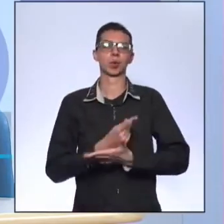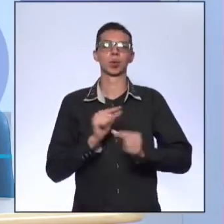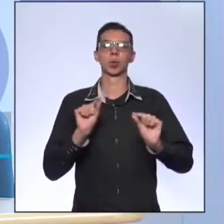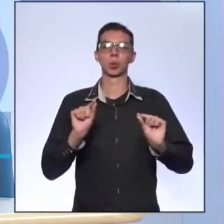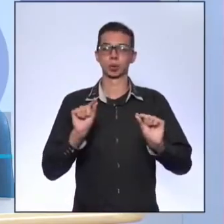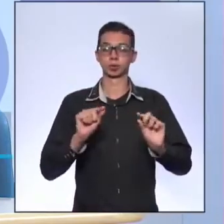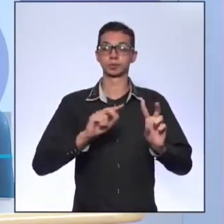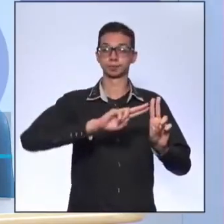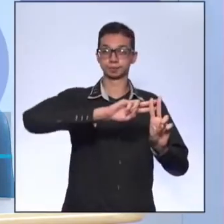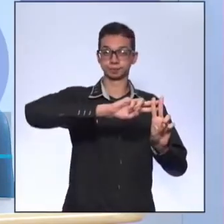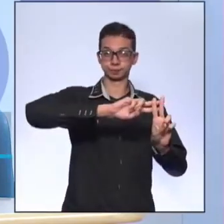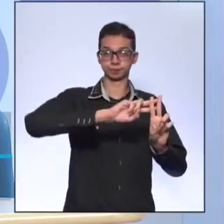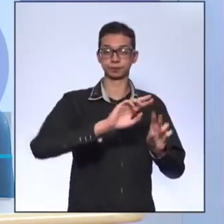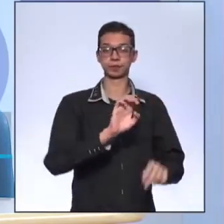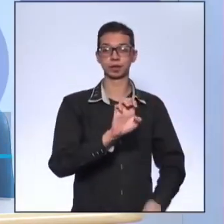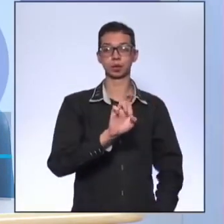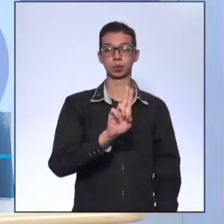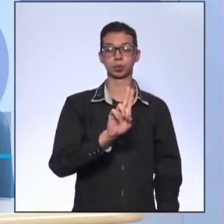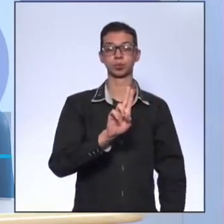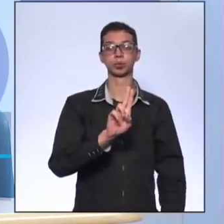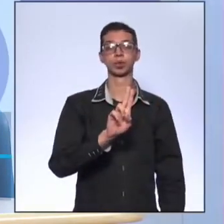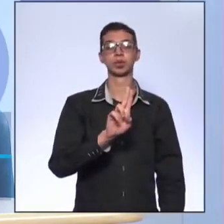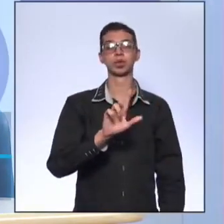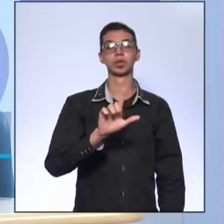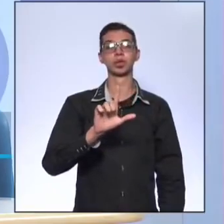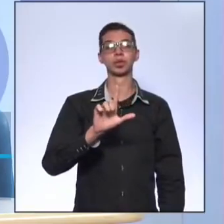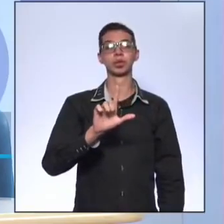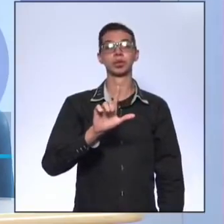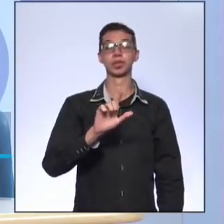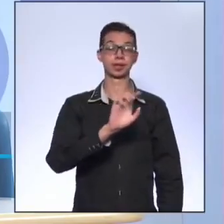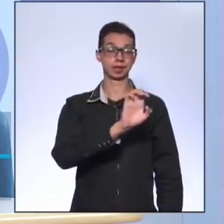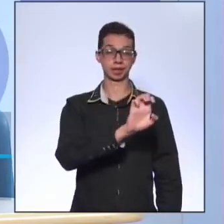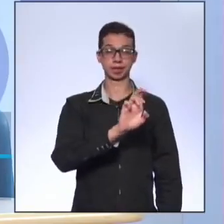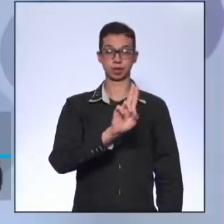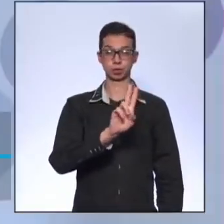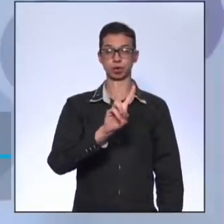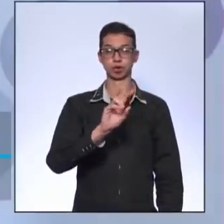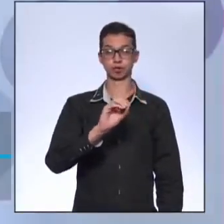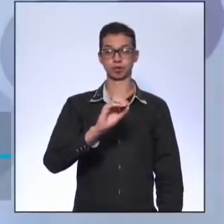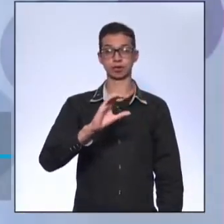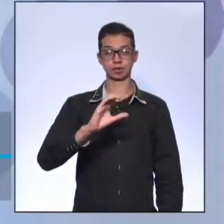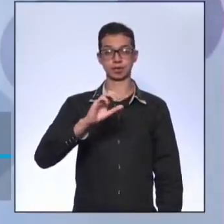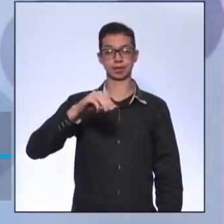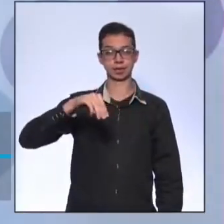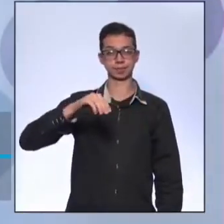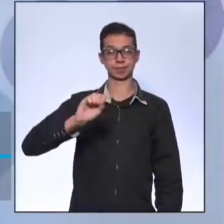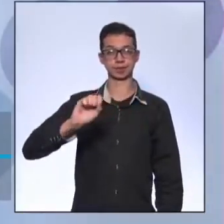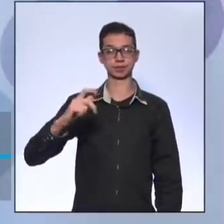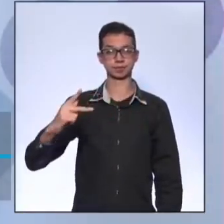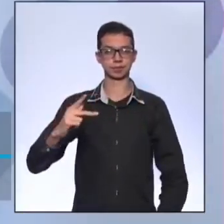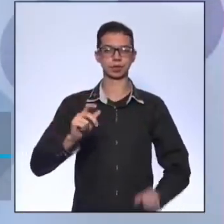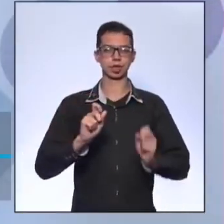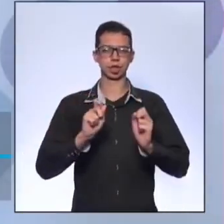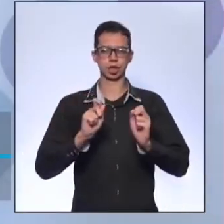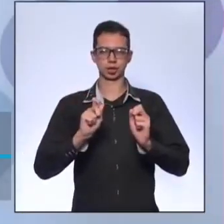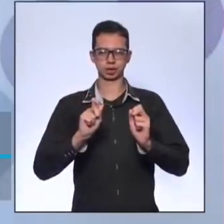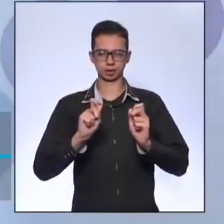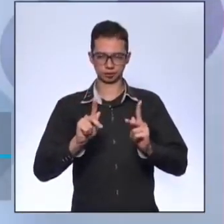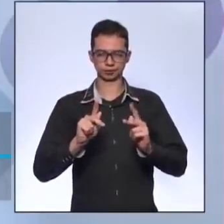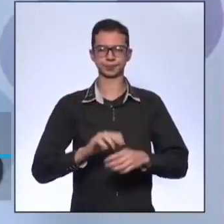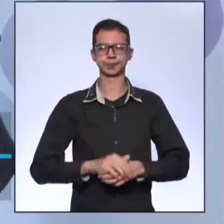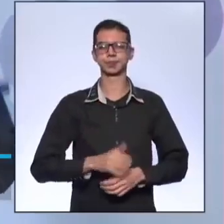hashtag Eu no CMSP, tá certo? Olha só, gente, né? Mais uma forma, mais um canal de